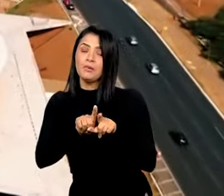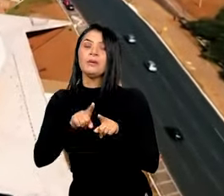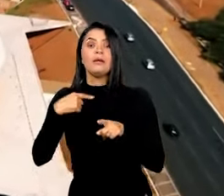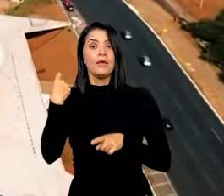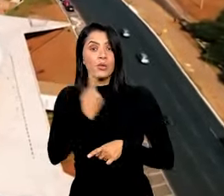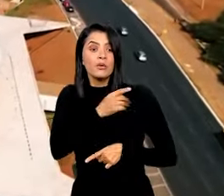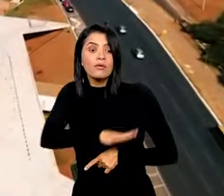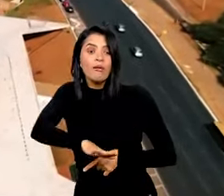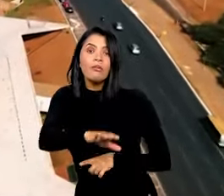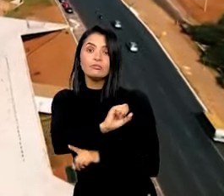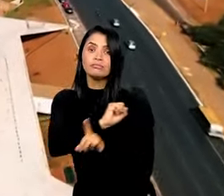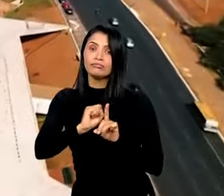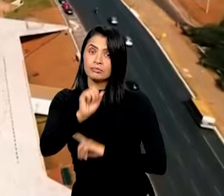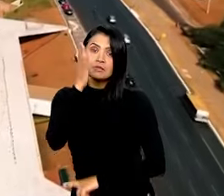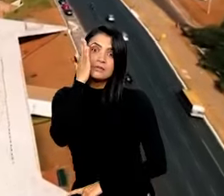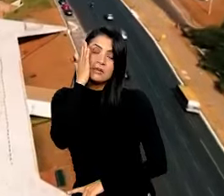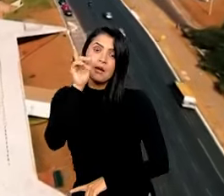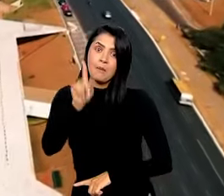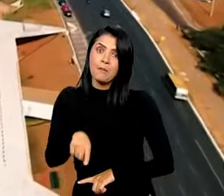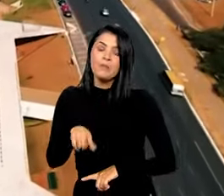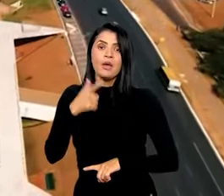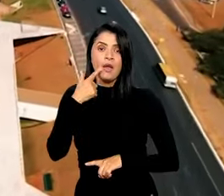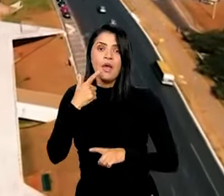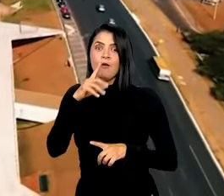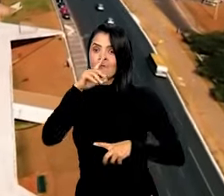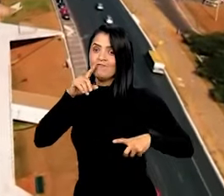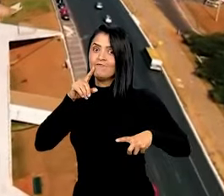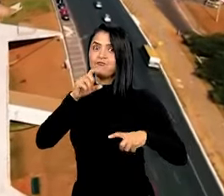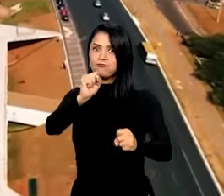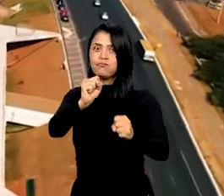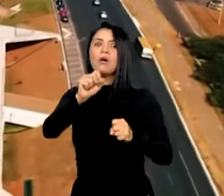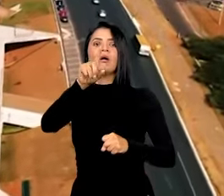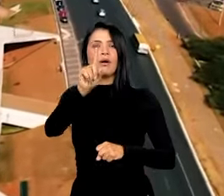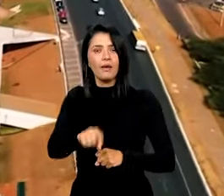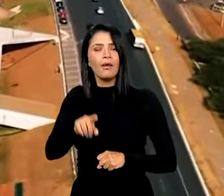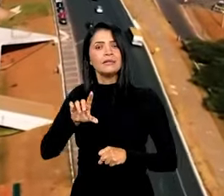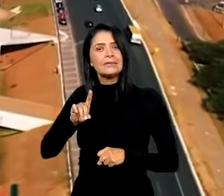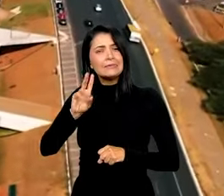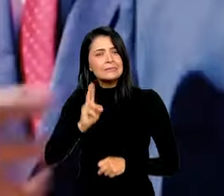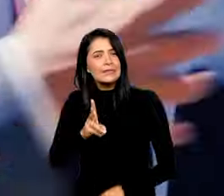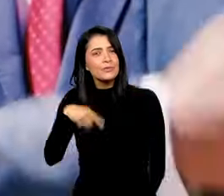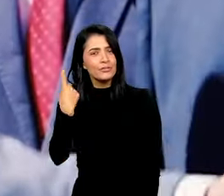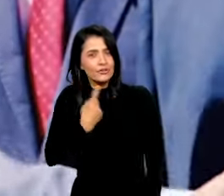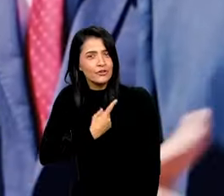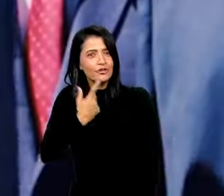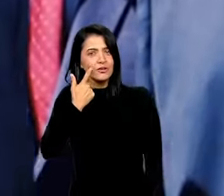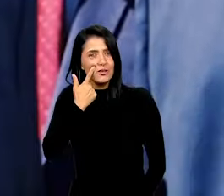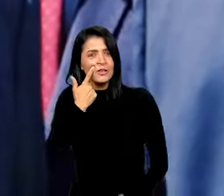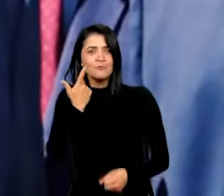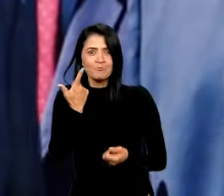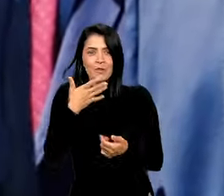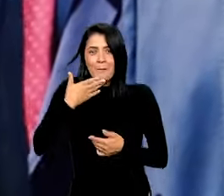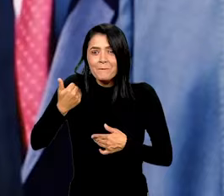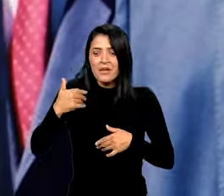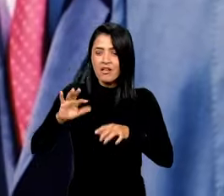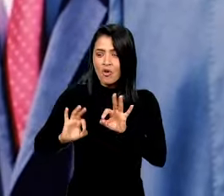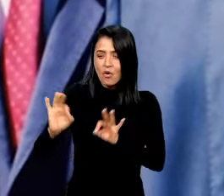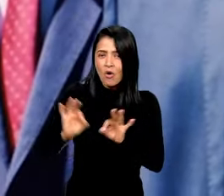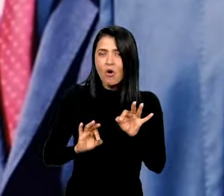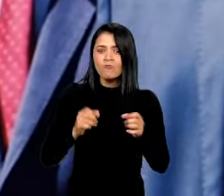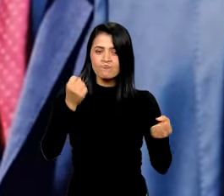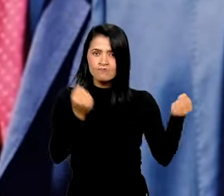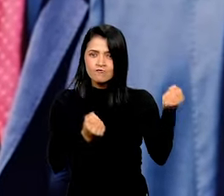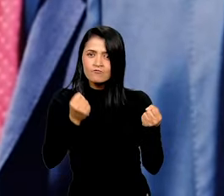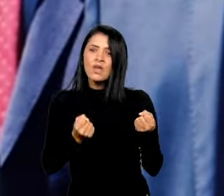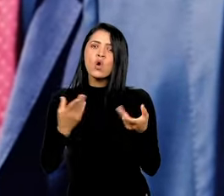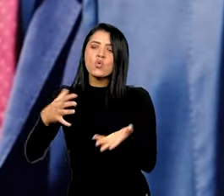a nossa área social sabe o tamanho do fortalecimento que é cada vez que a gente equipa melhor as